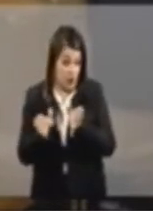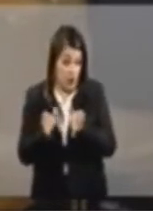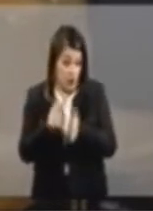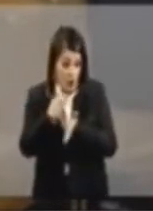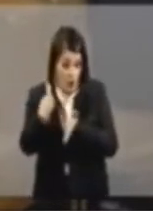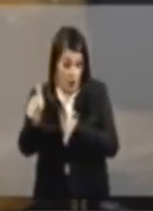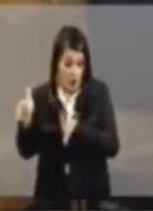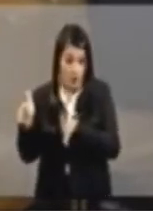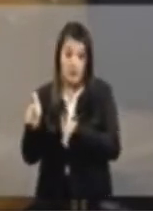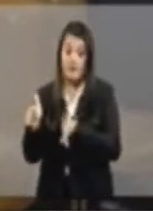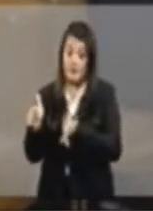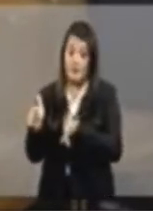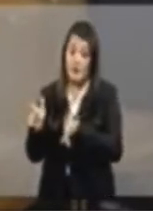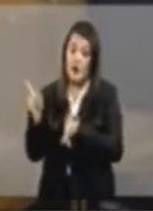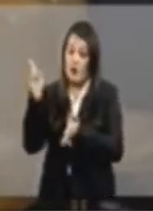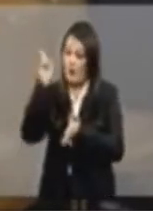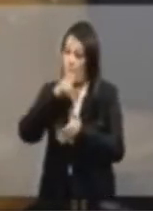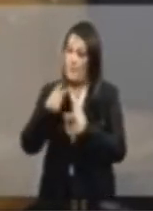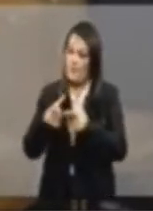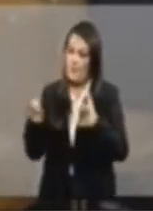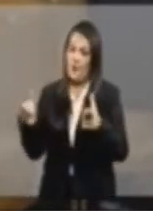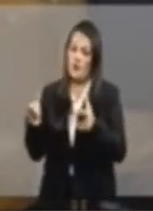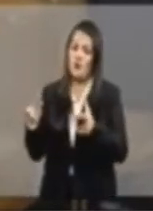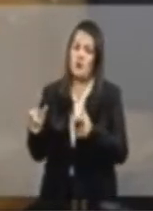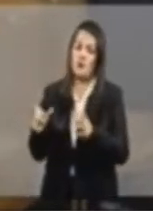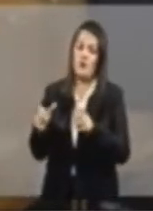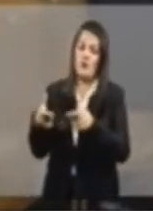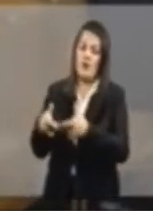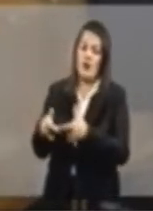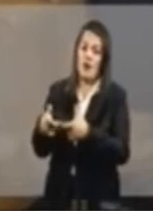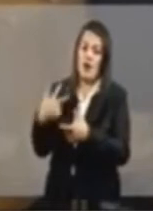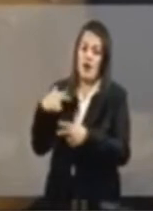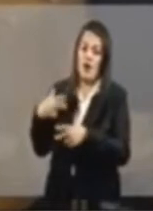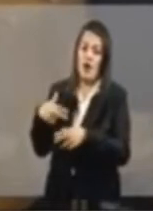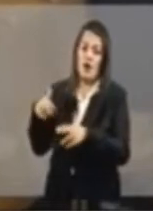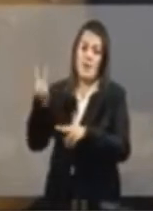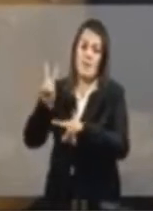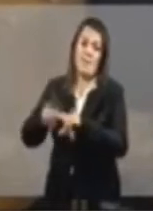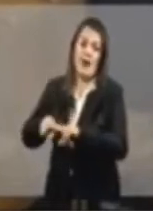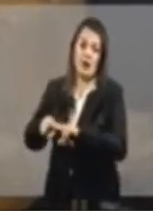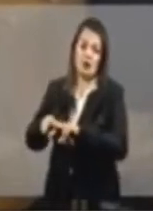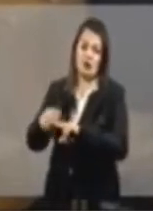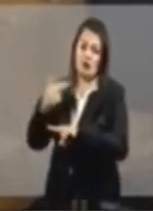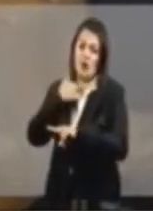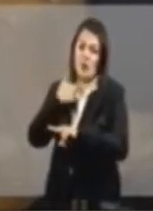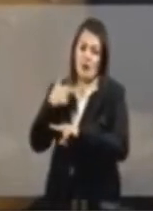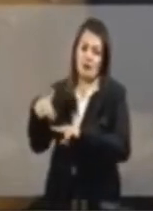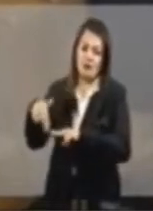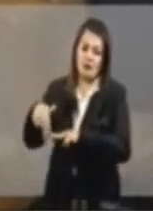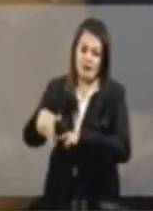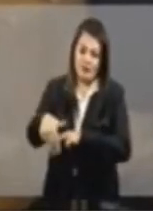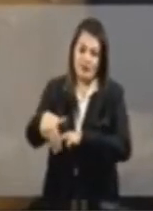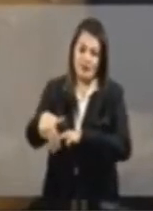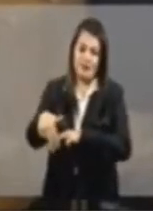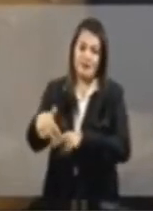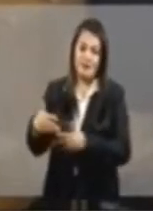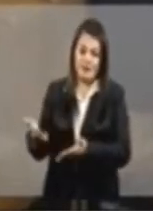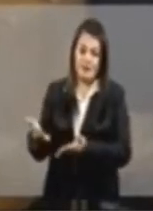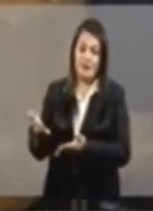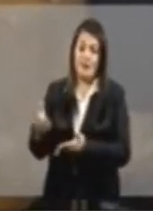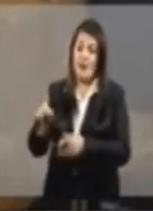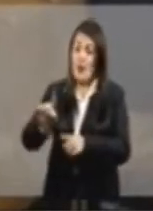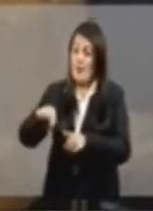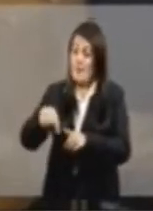uma vez que a preservada até a liberdade física de locomoção mas estaria vedada a mais